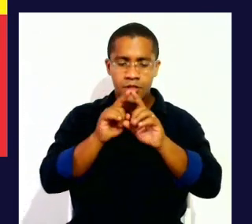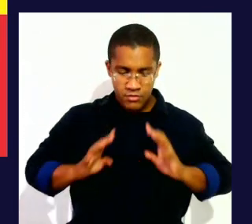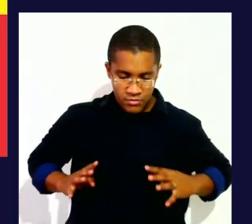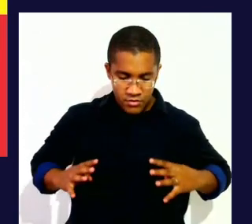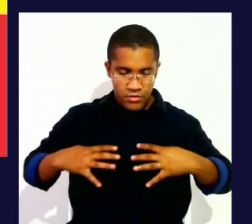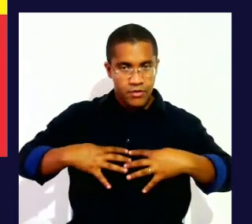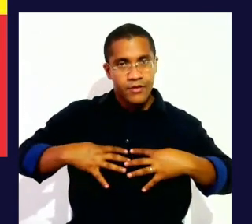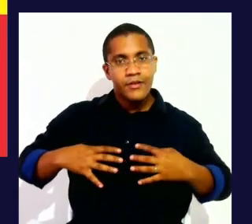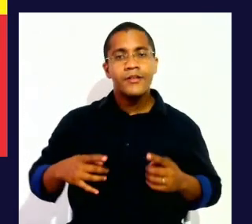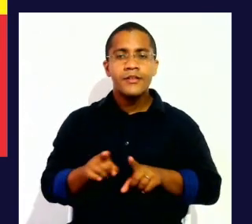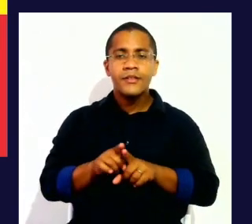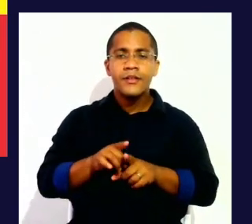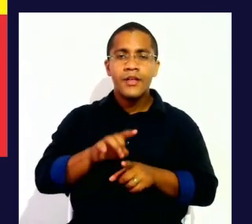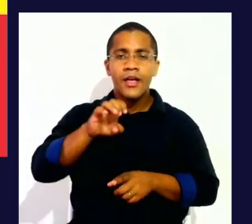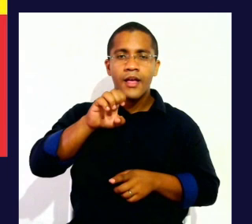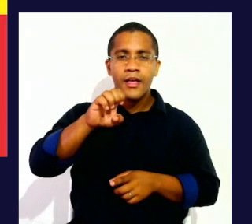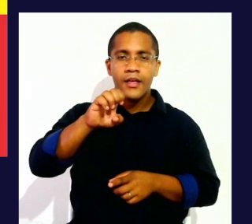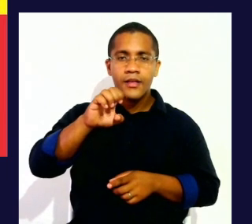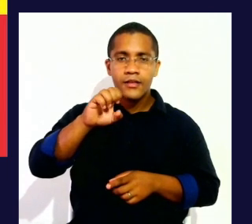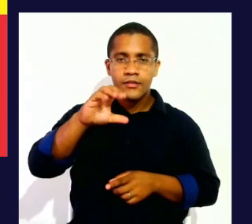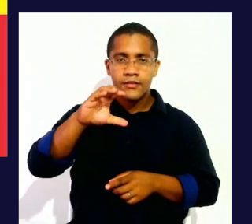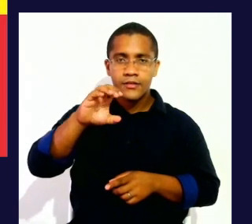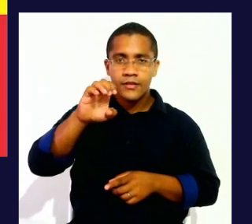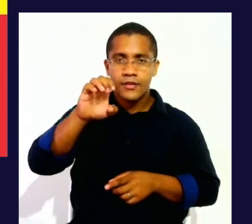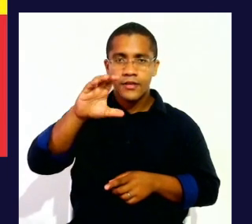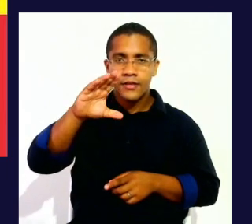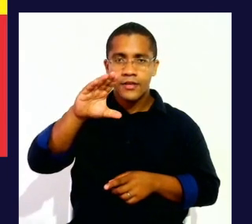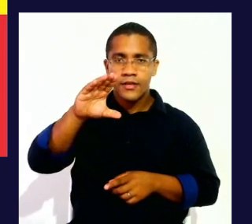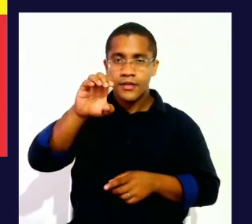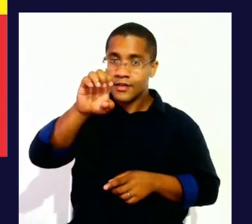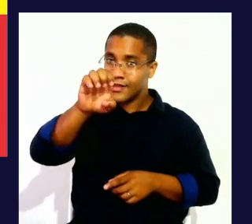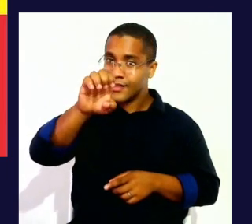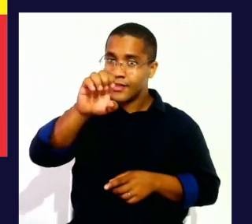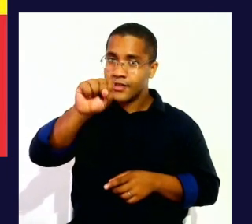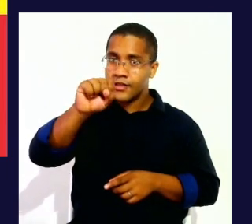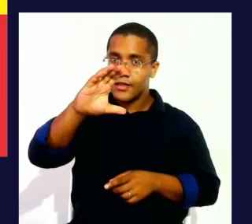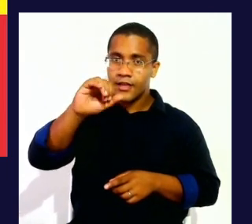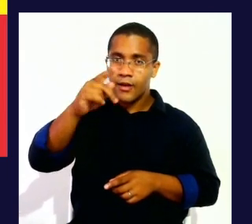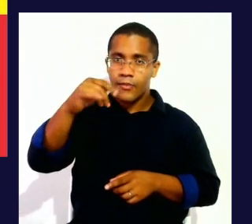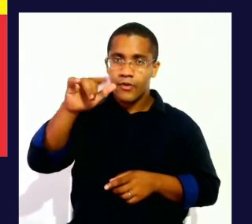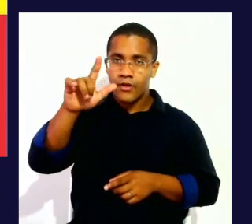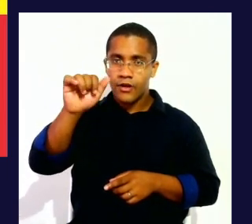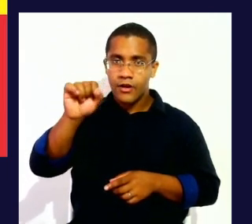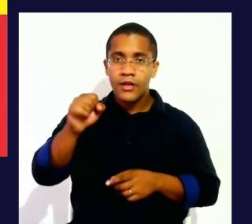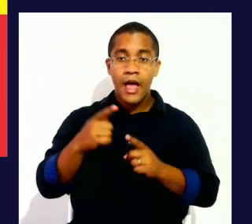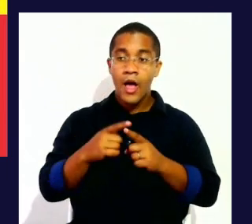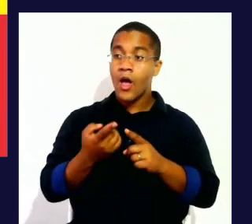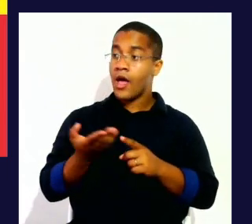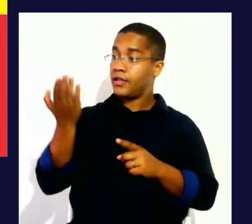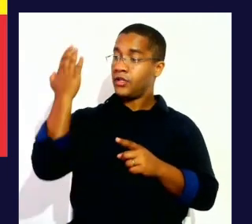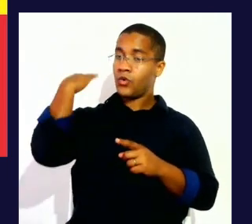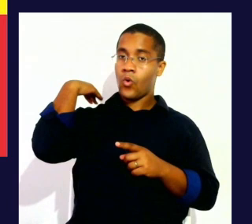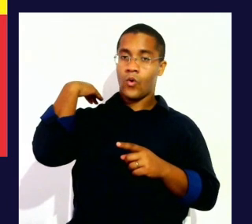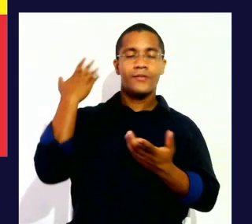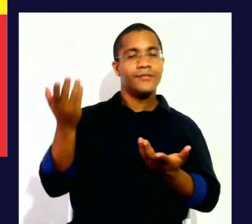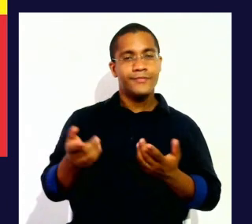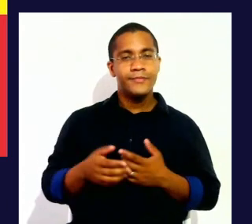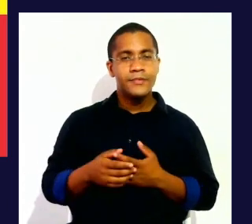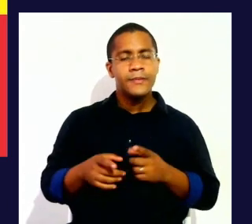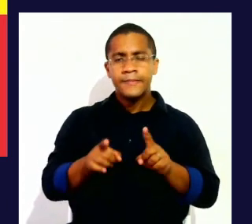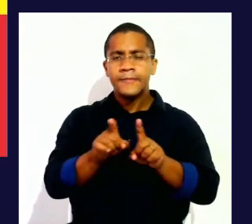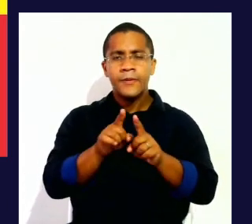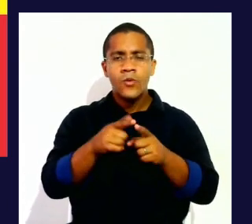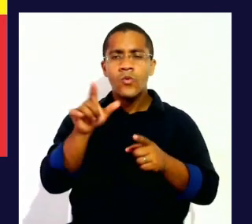das costelas, escápulas, que são ossos que vão estar nas nossas costas, e vai ter os ossos que